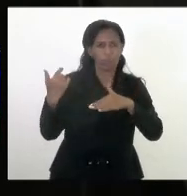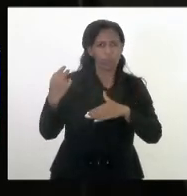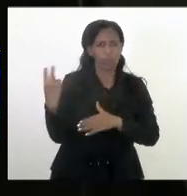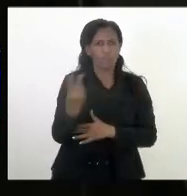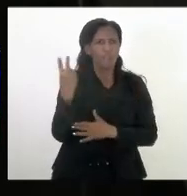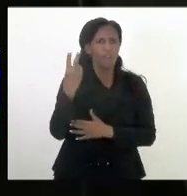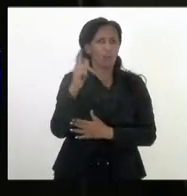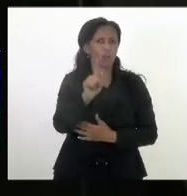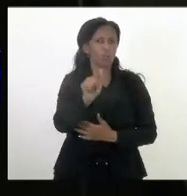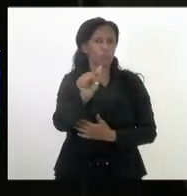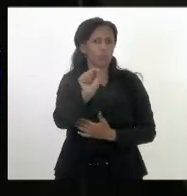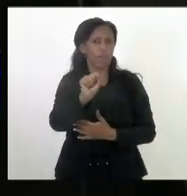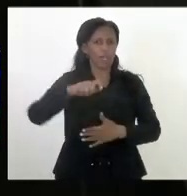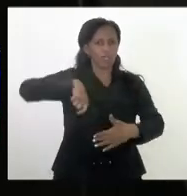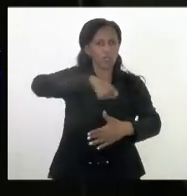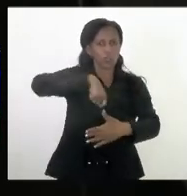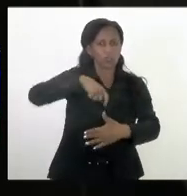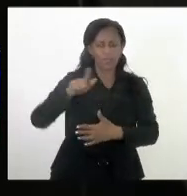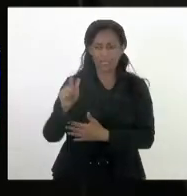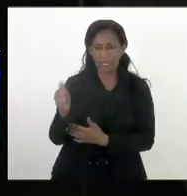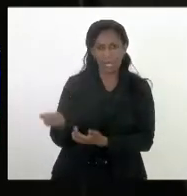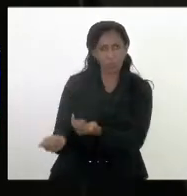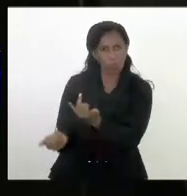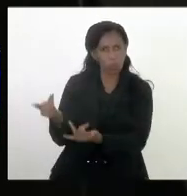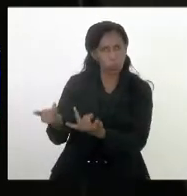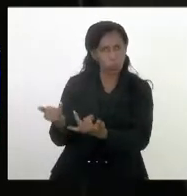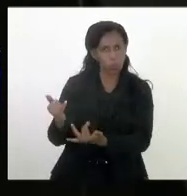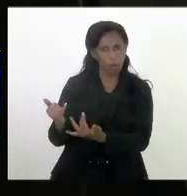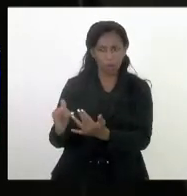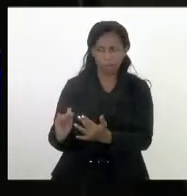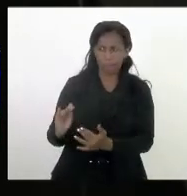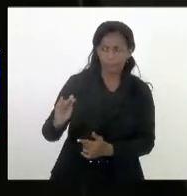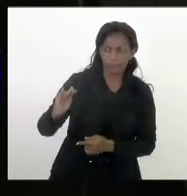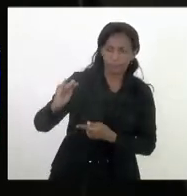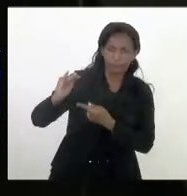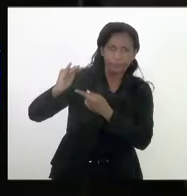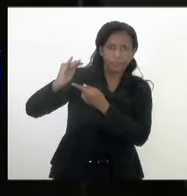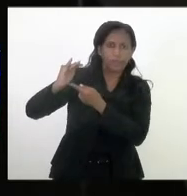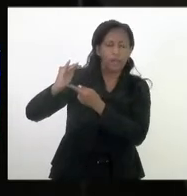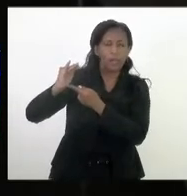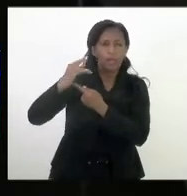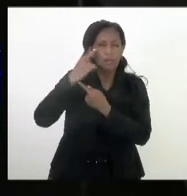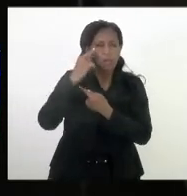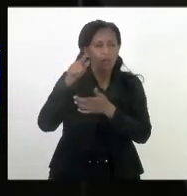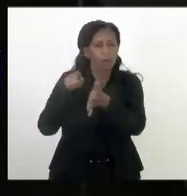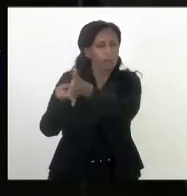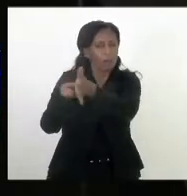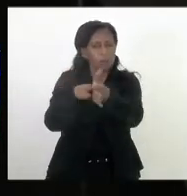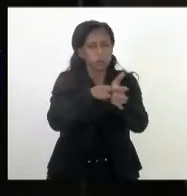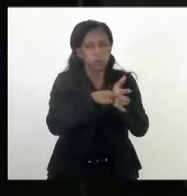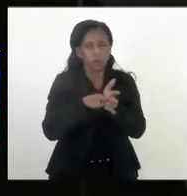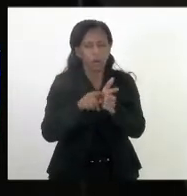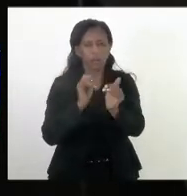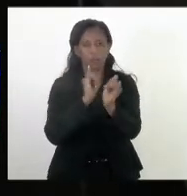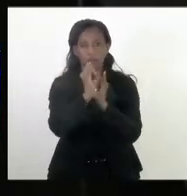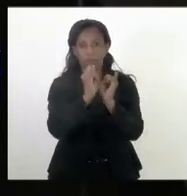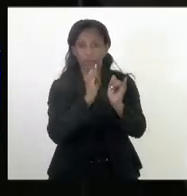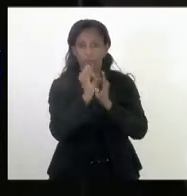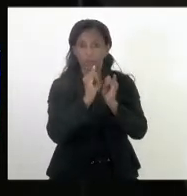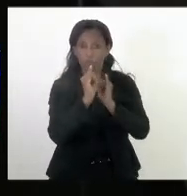de cozinha, e eu faço questão de repetir esses dados, e nós vamos consultar aí os dados